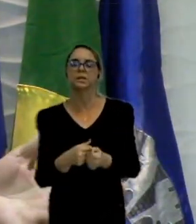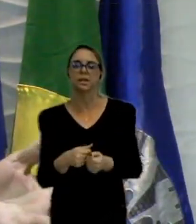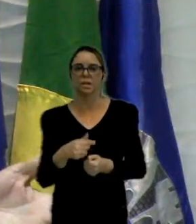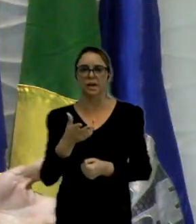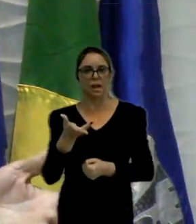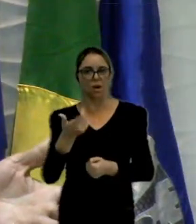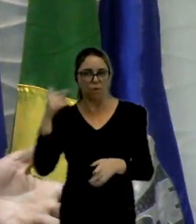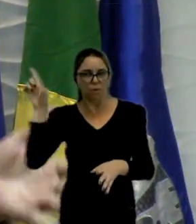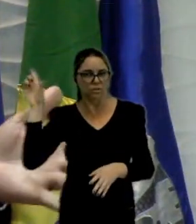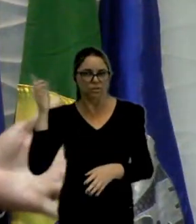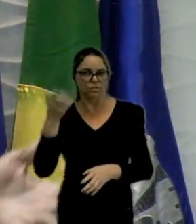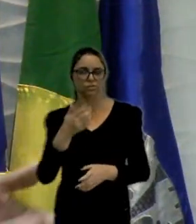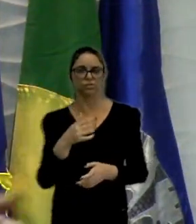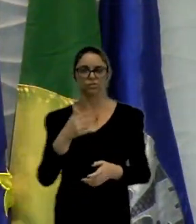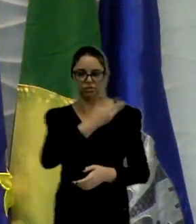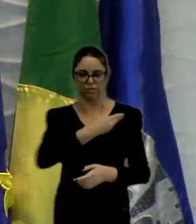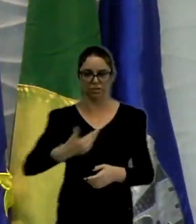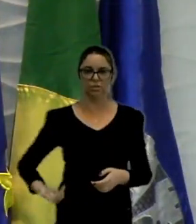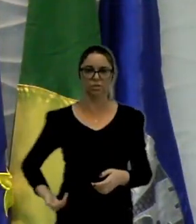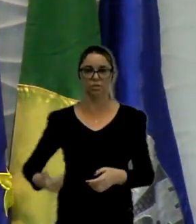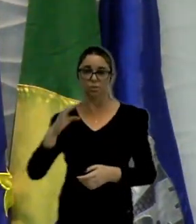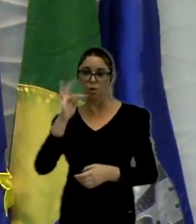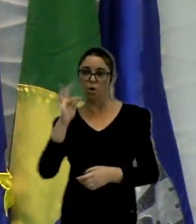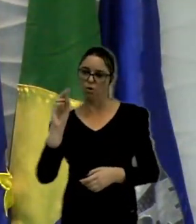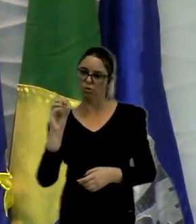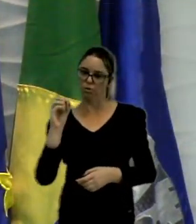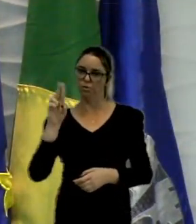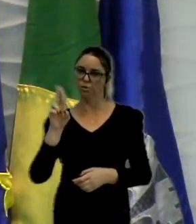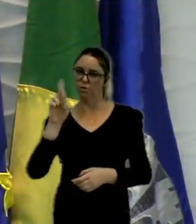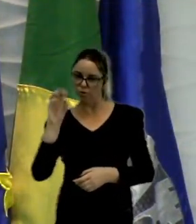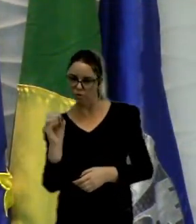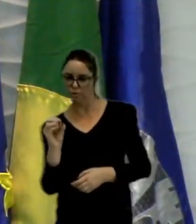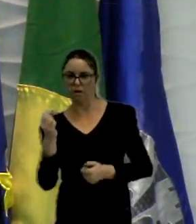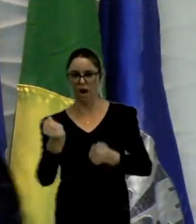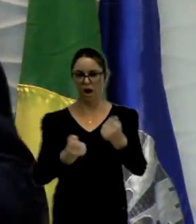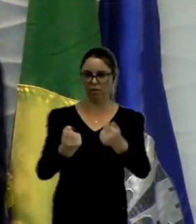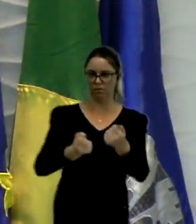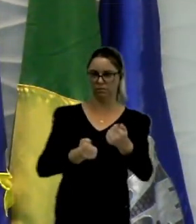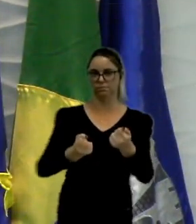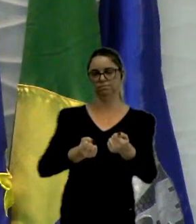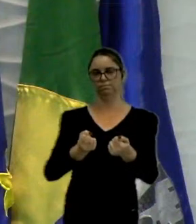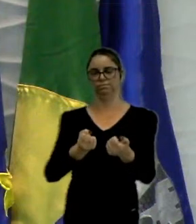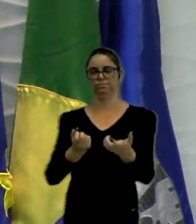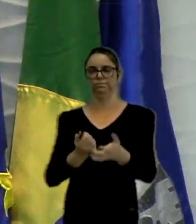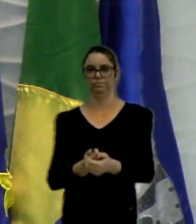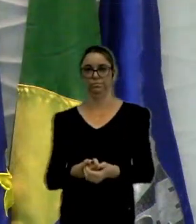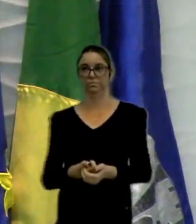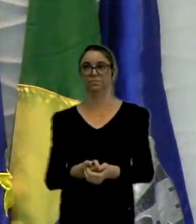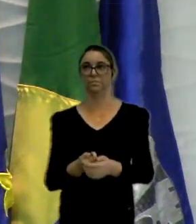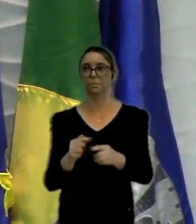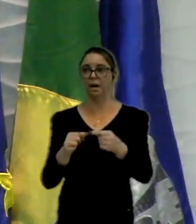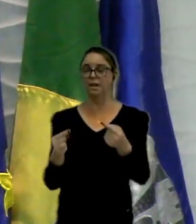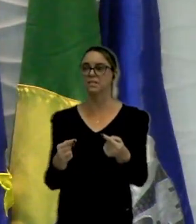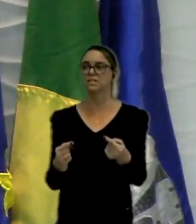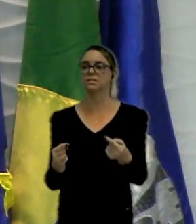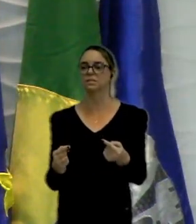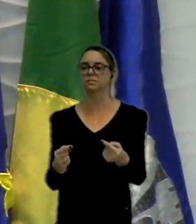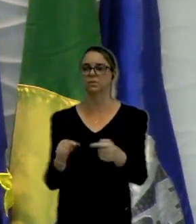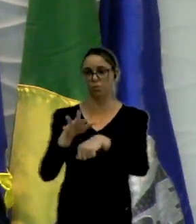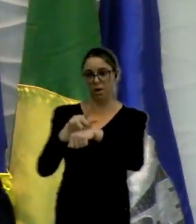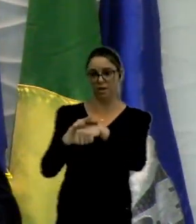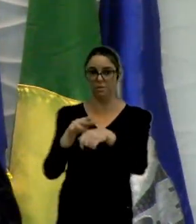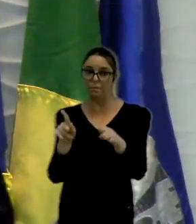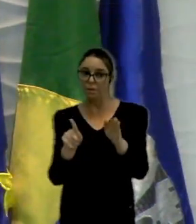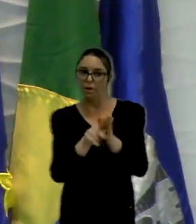ex-prefeita colocou um antouro para carregar os pacientes doentes, não é isso? E era para ser exclusivamente dos doentes.